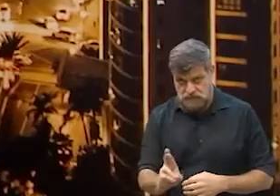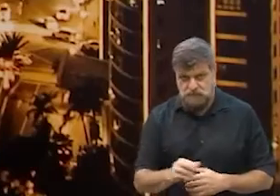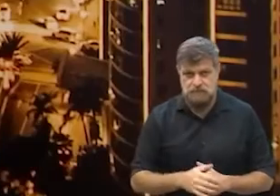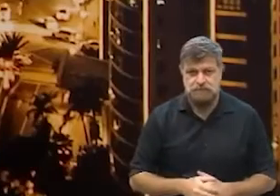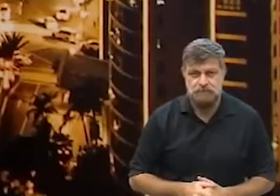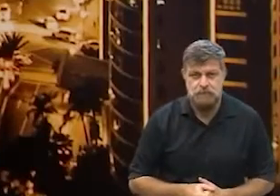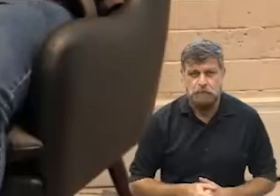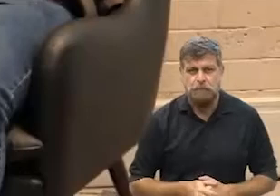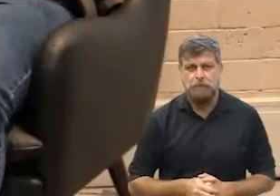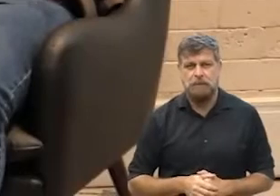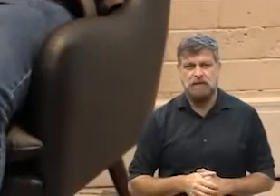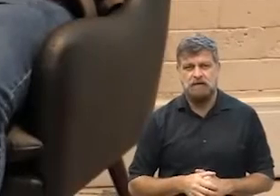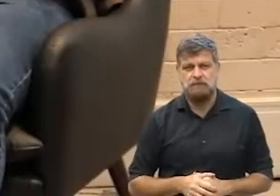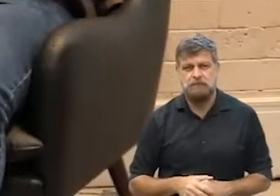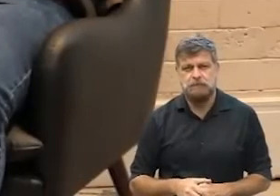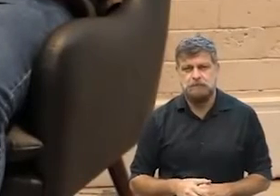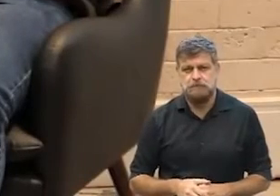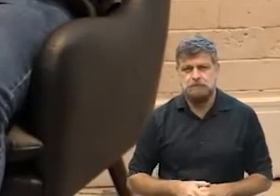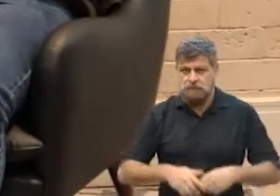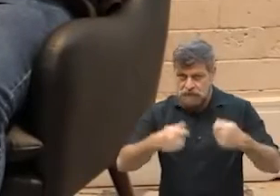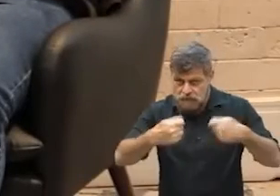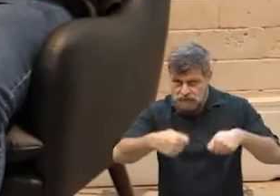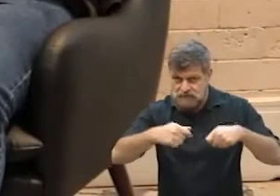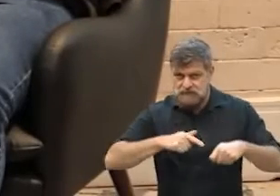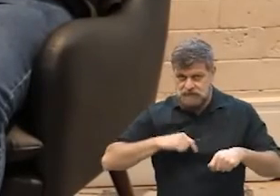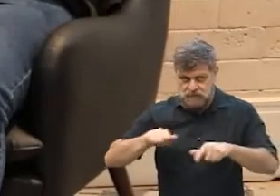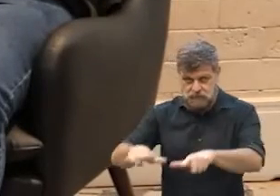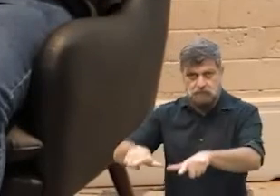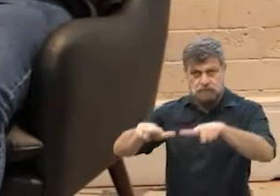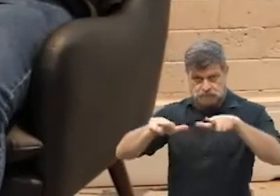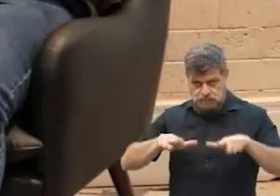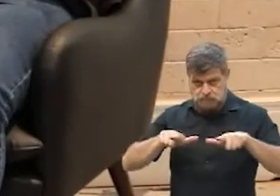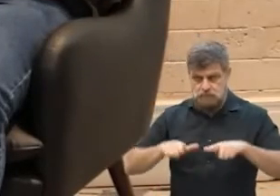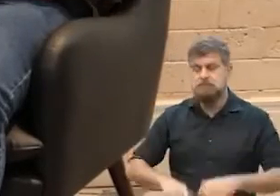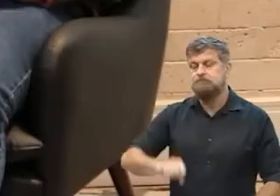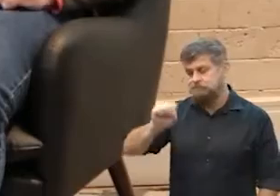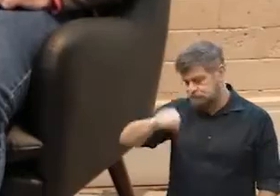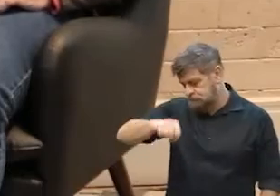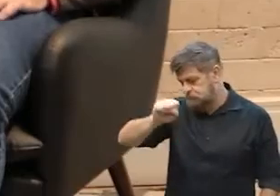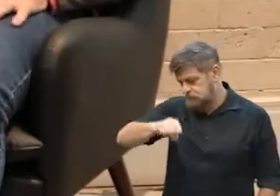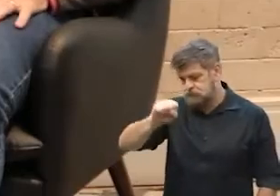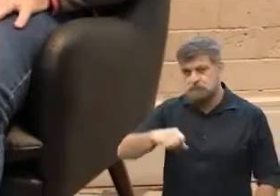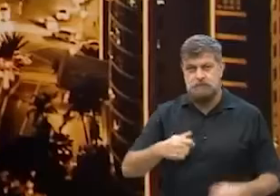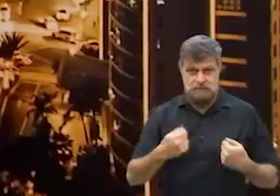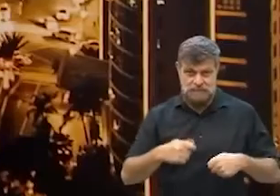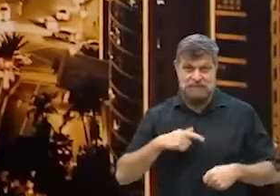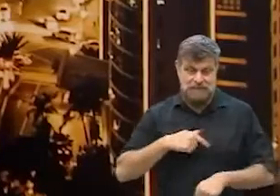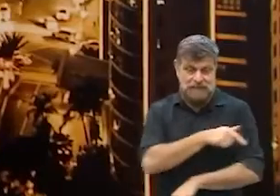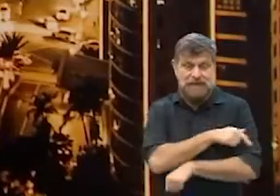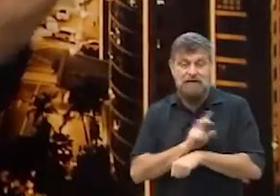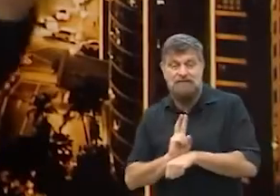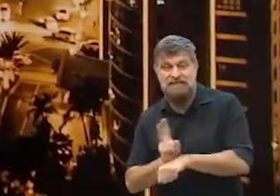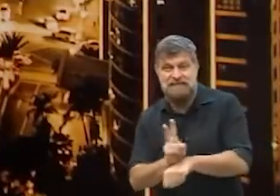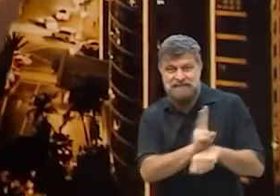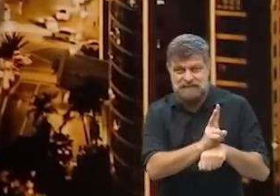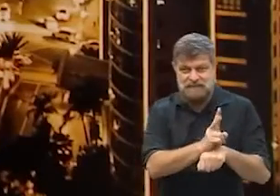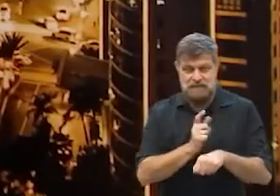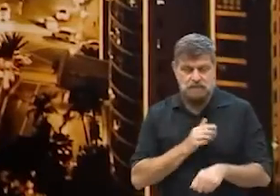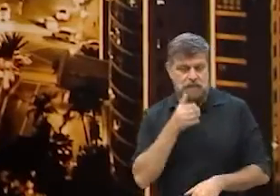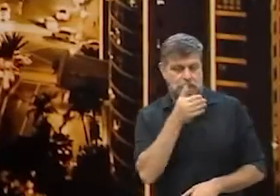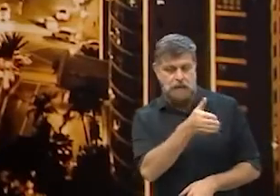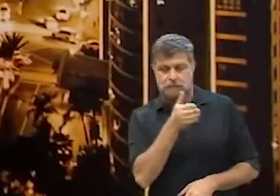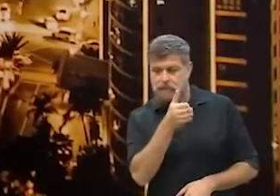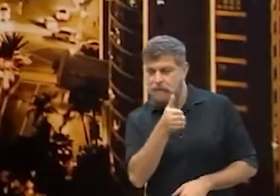tá? Então... é preciso fazer, né? Isso, é preciso fazer porque tem a fiscalização do Cresce, que ele passa